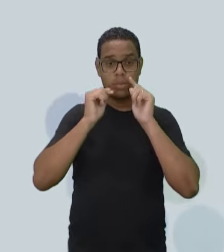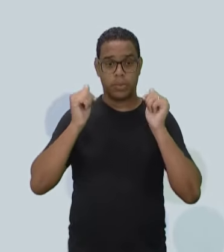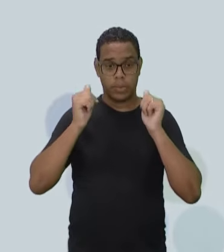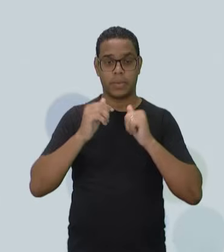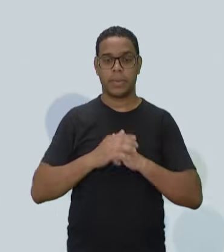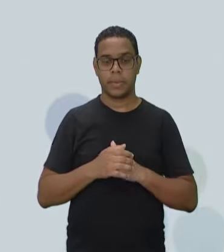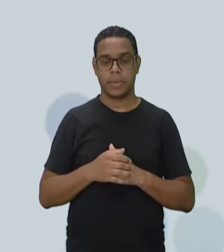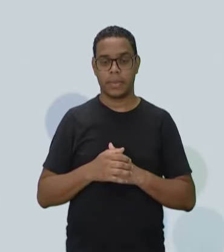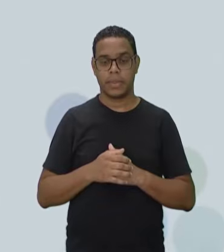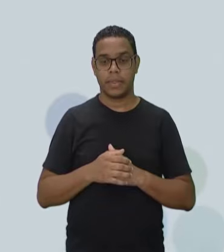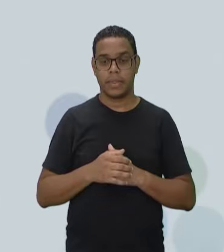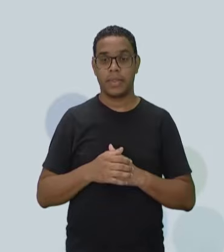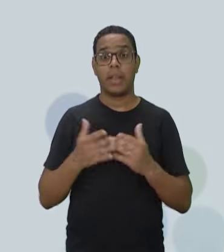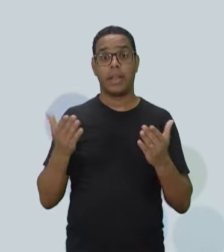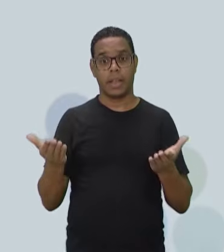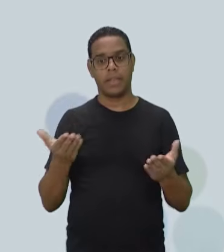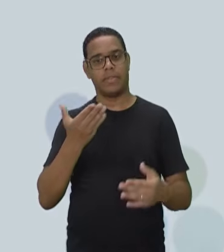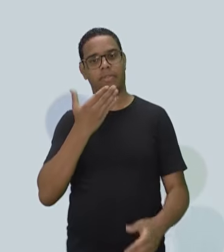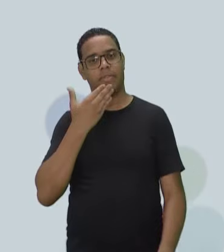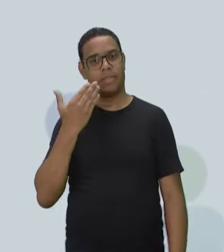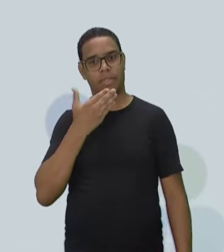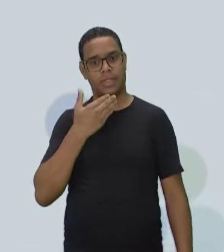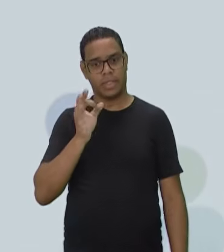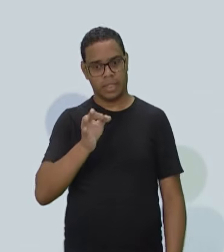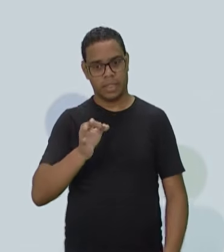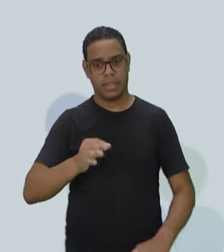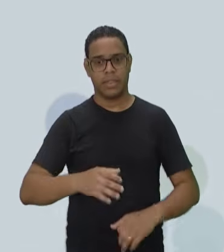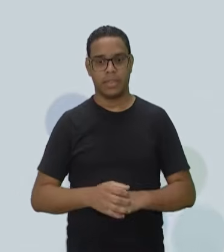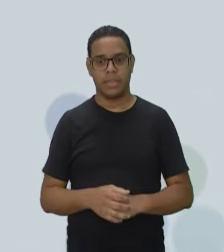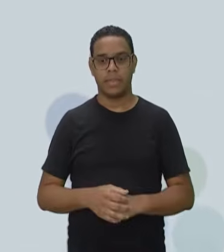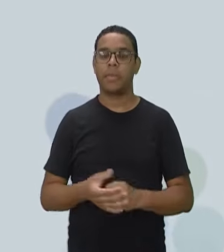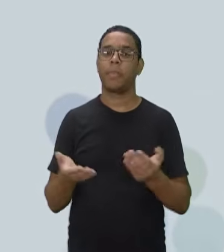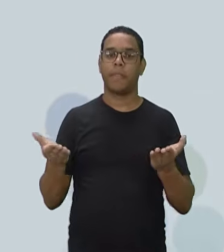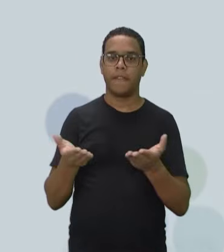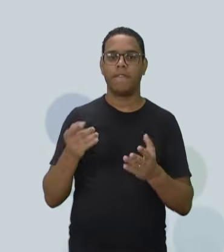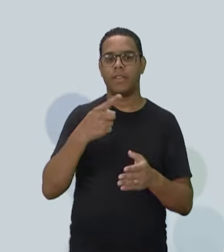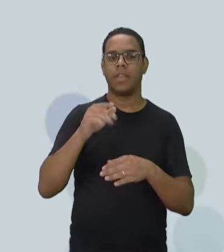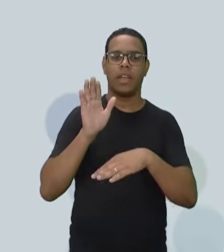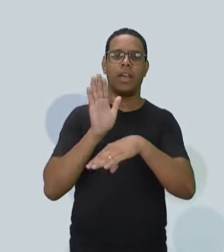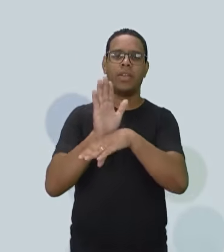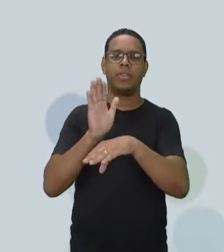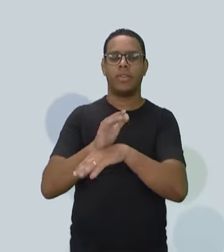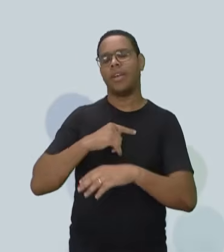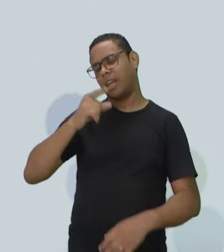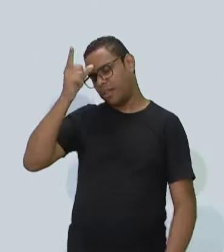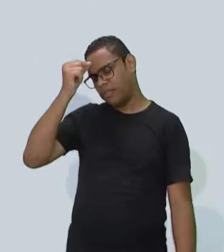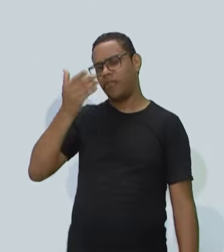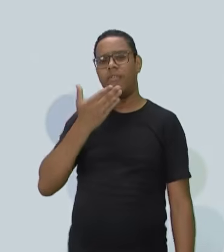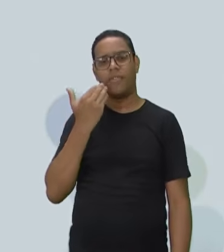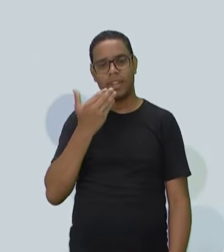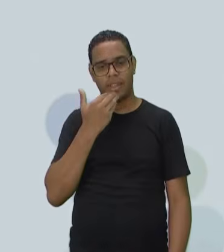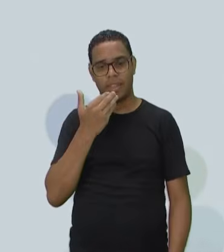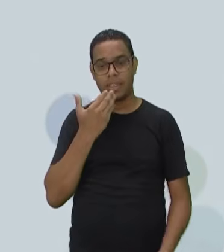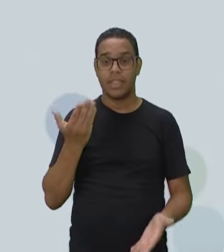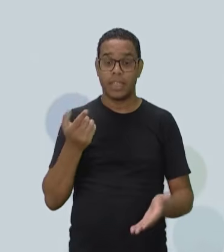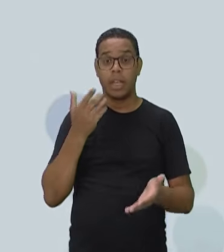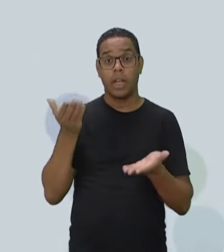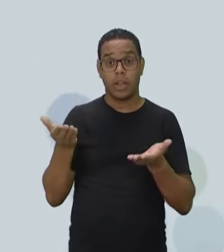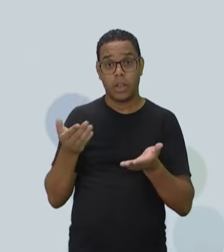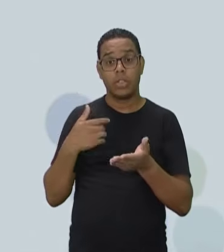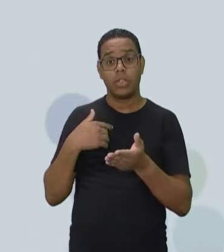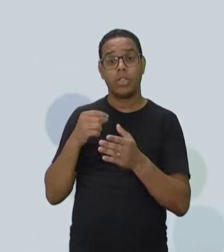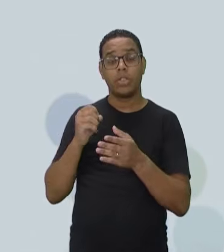bombons. Aí ficou fácil, hein, Pro Juliana? Agora você facilitou a nossa vida. É só a